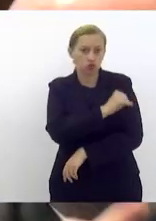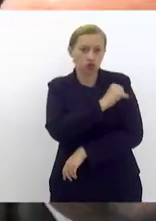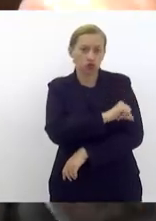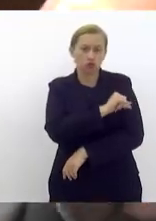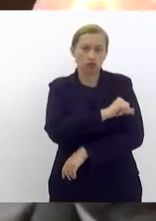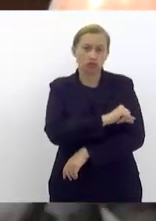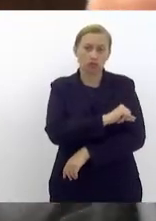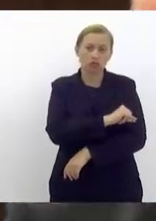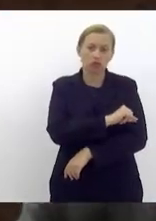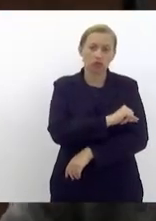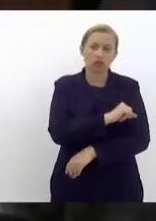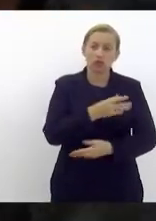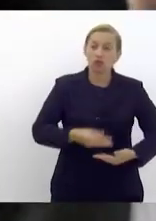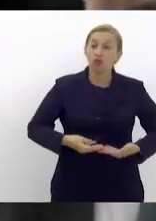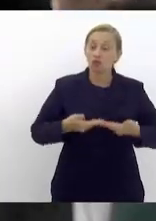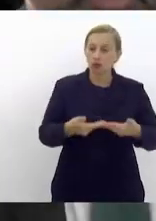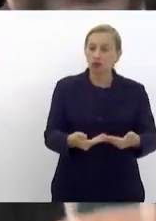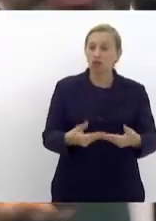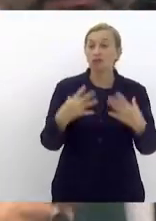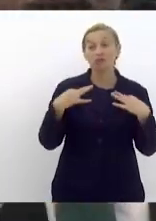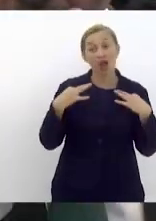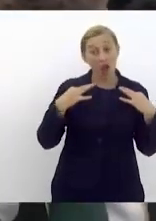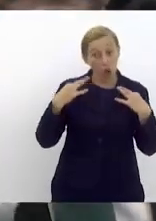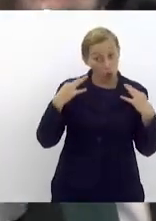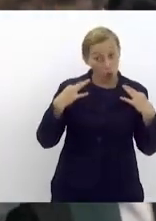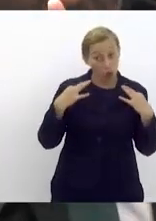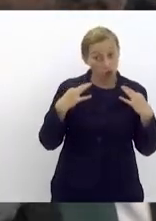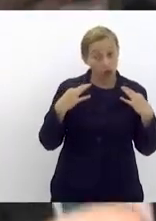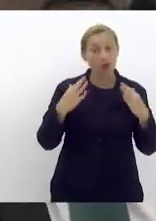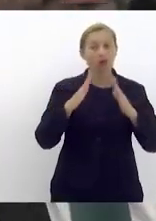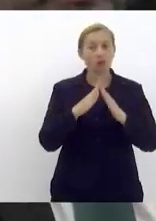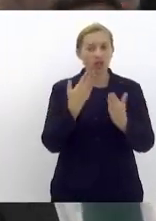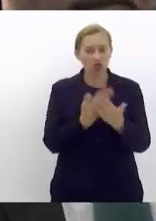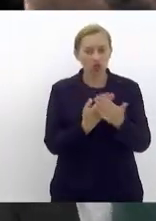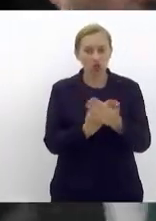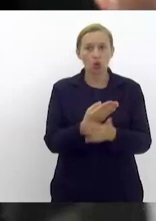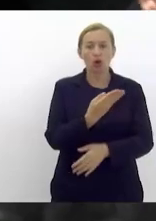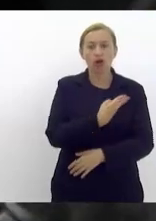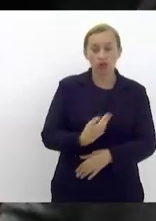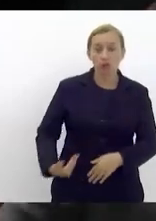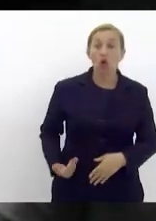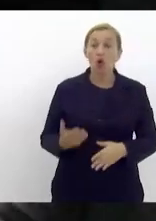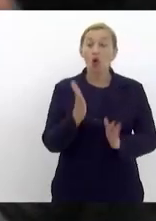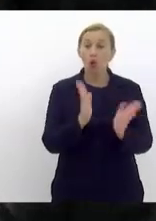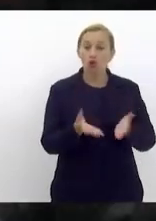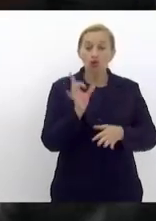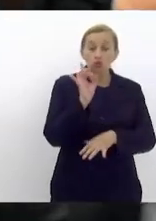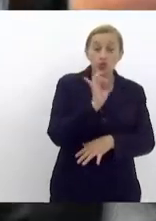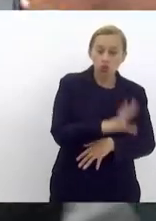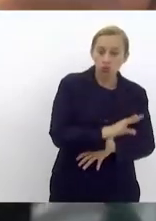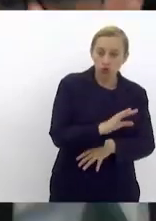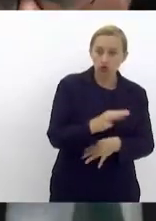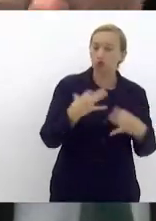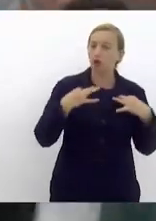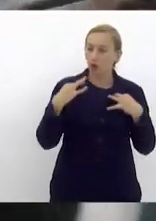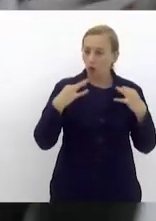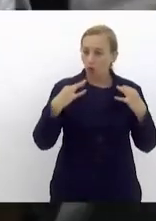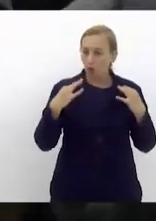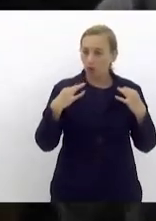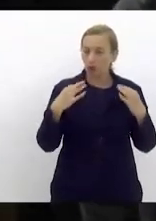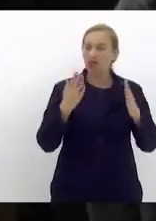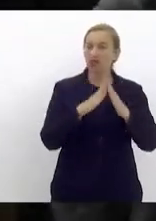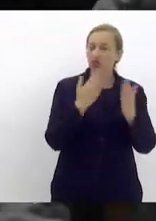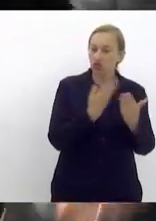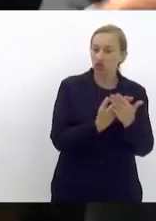Janeiro forneça o uniforme para a rede pública. Hoje, o último uniforme entregue na rede pública do Estado